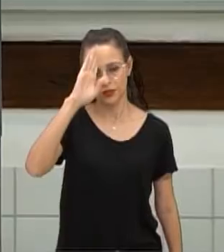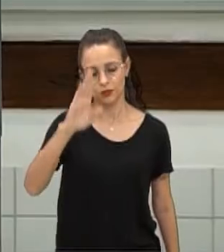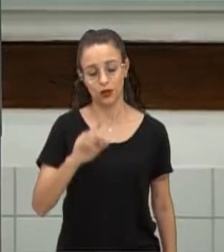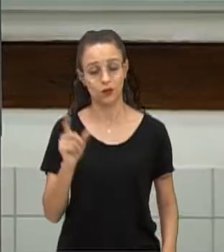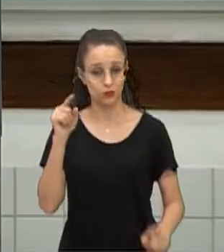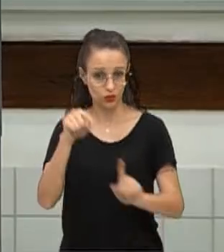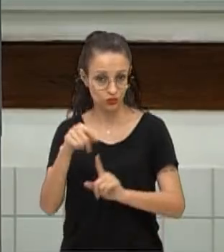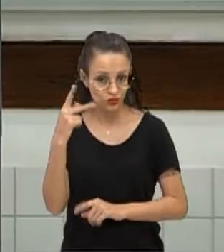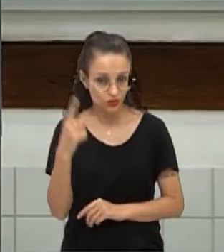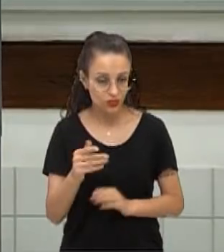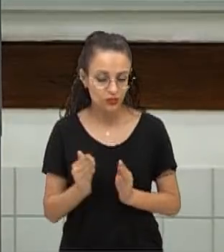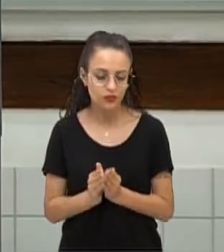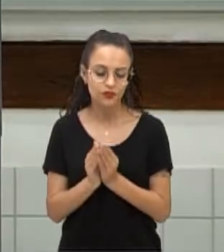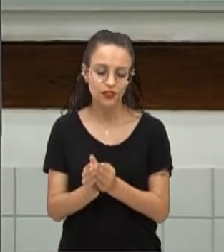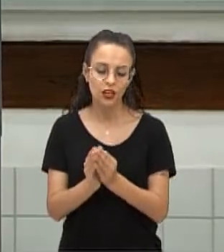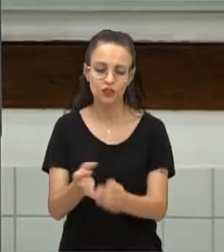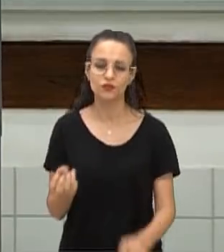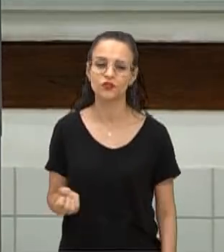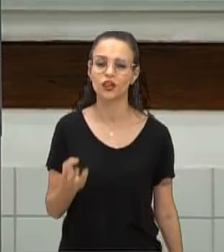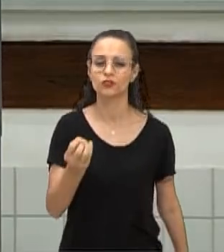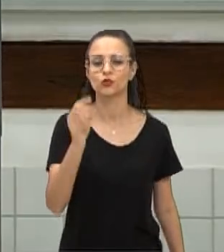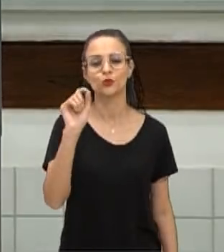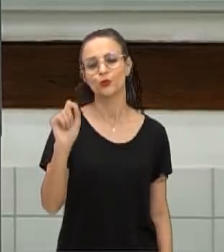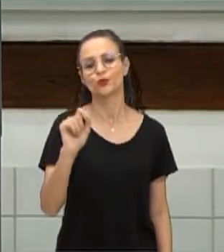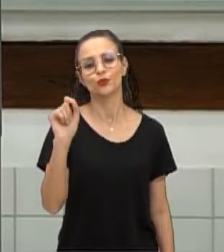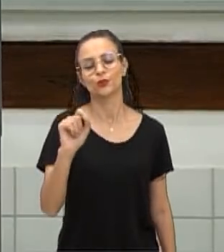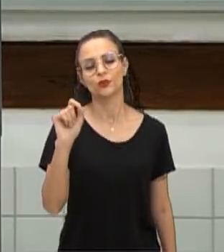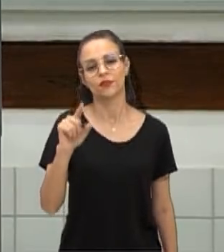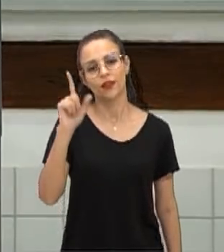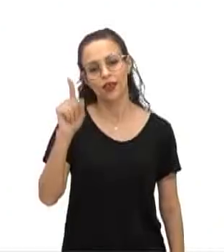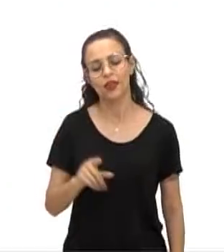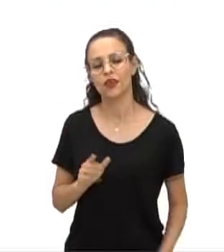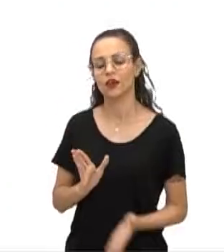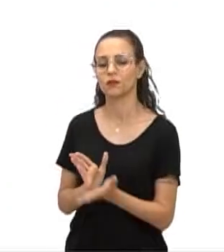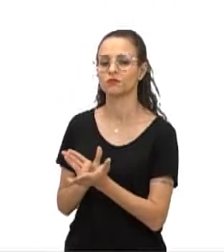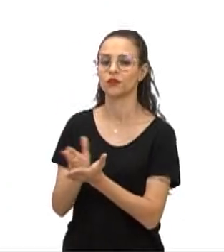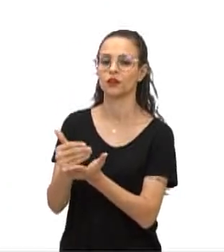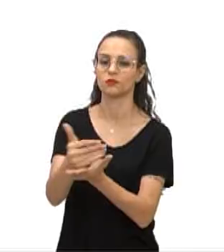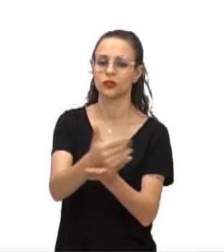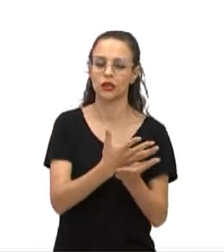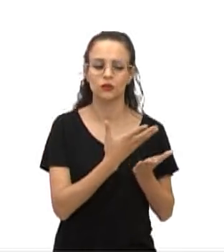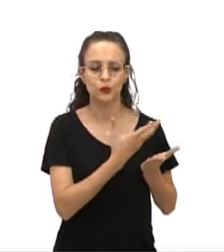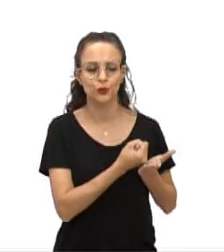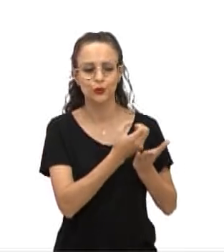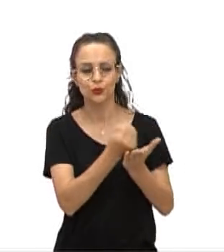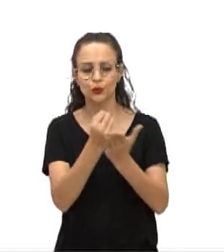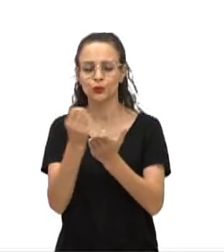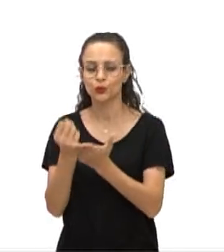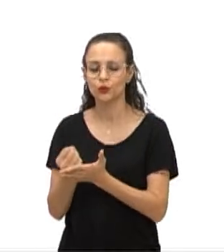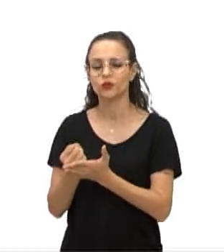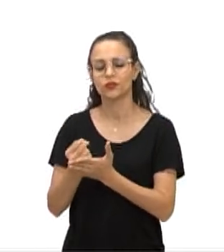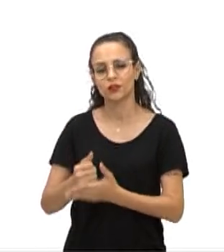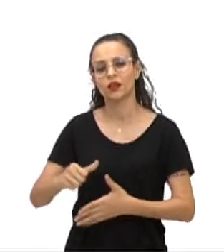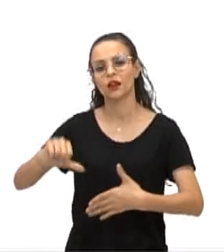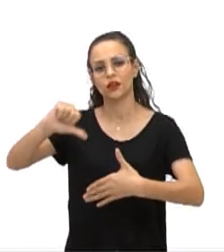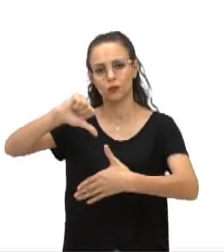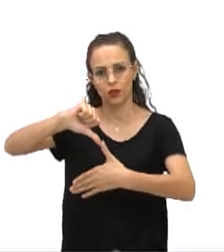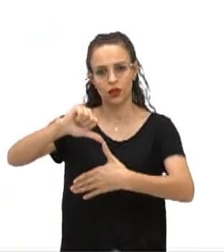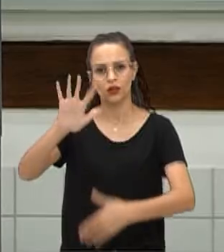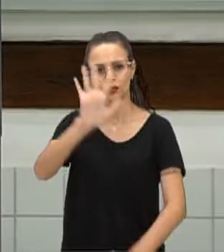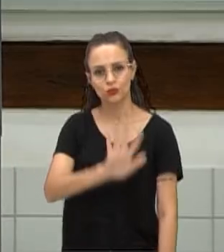objetivo dessa expedição era a alternativa B, mapear a costa da América do